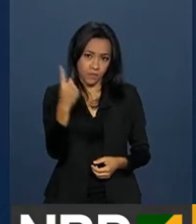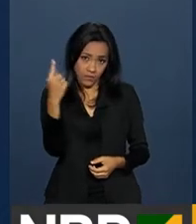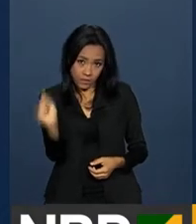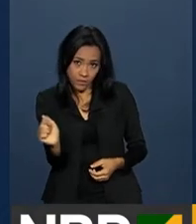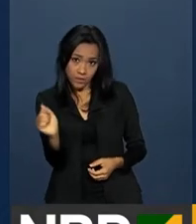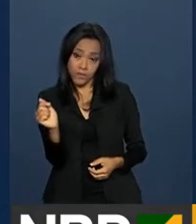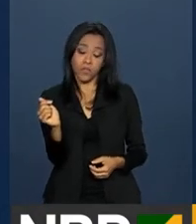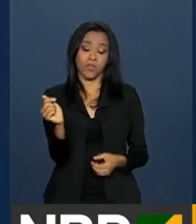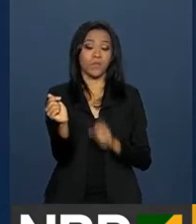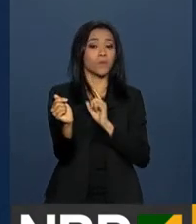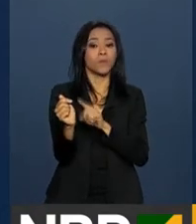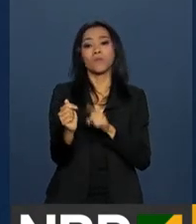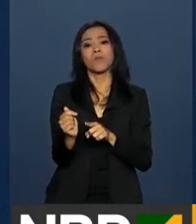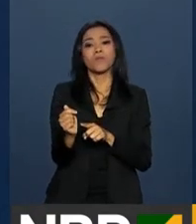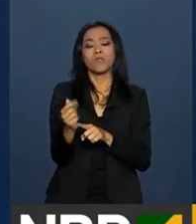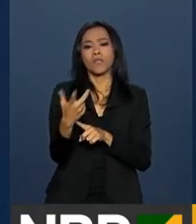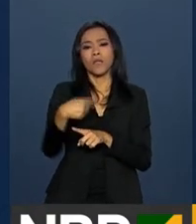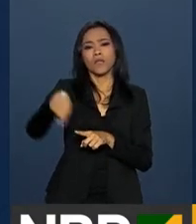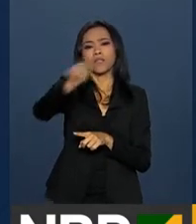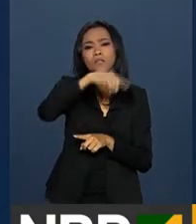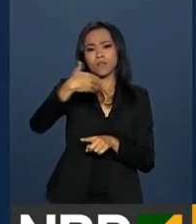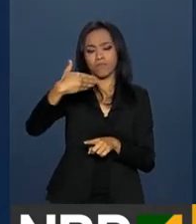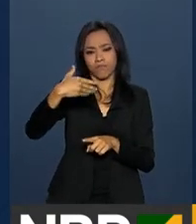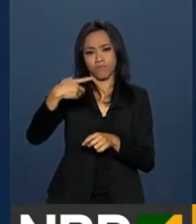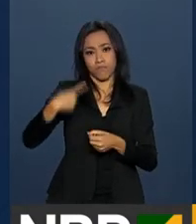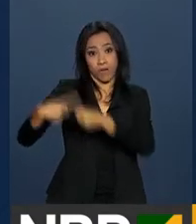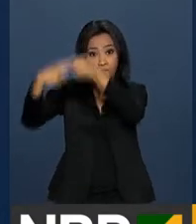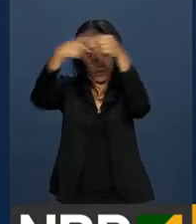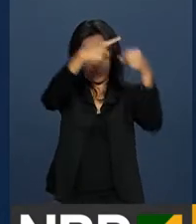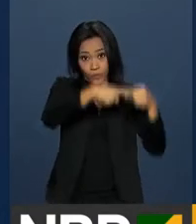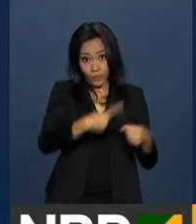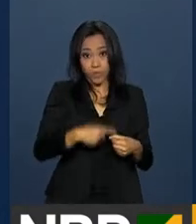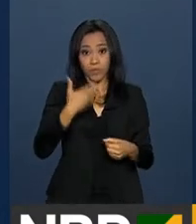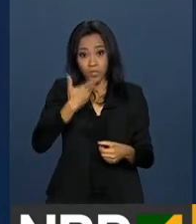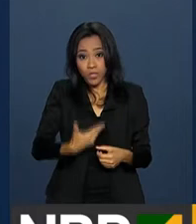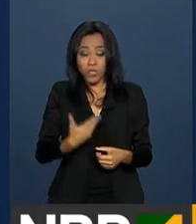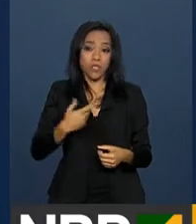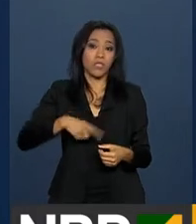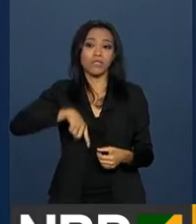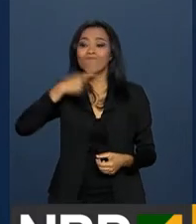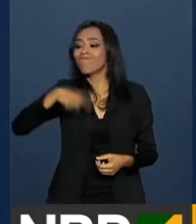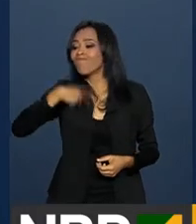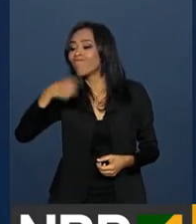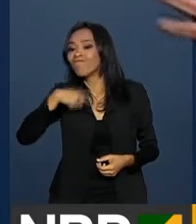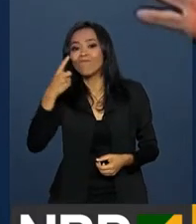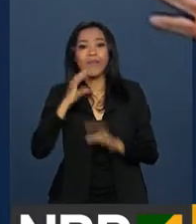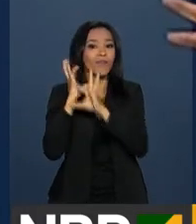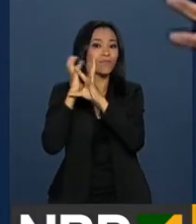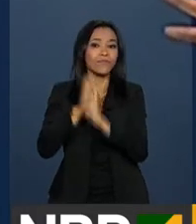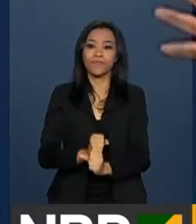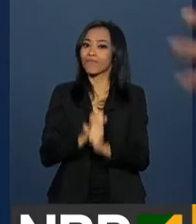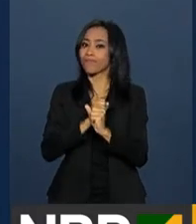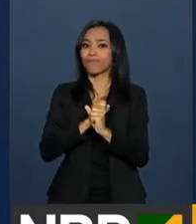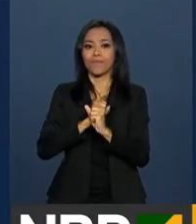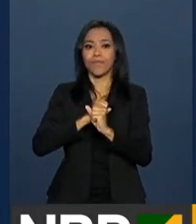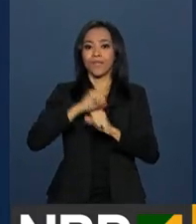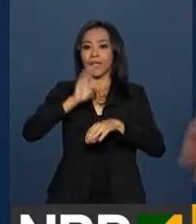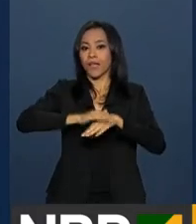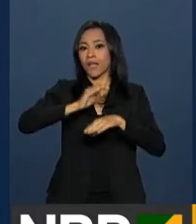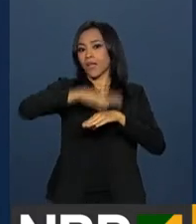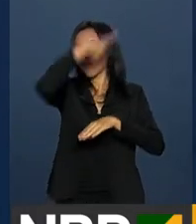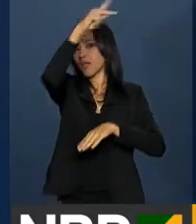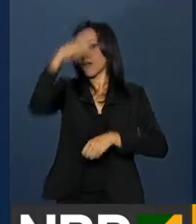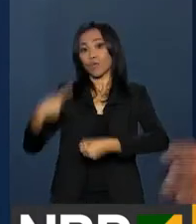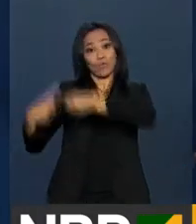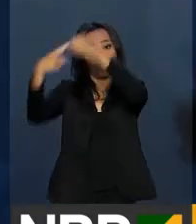outros companheiros das prefeituras municipais, eu recebi a ideia de que não dava para fechar o balanço. Quando nós, não é, Paulo, falamos: vamos